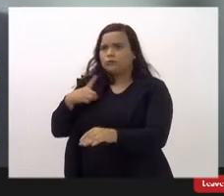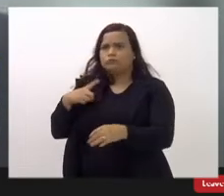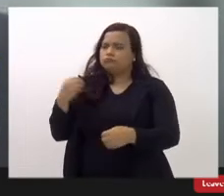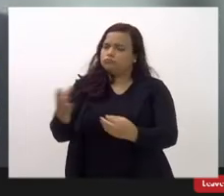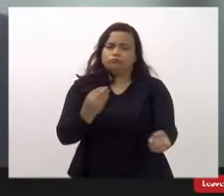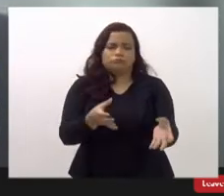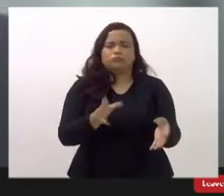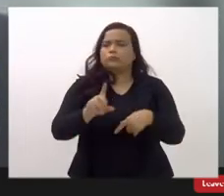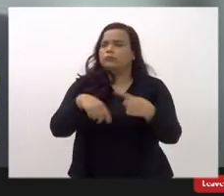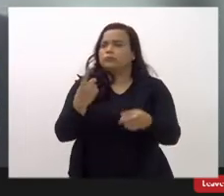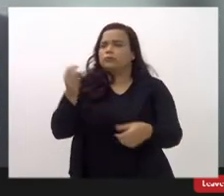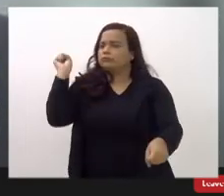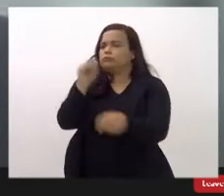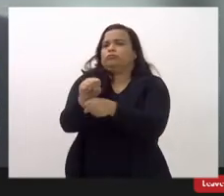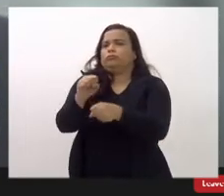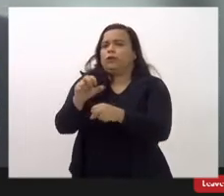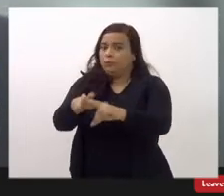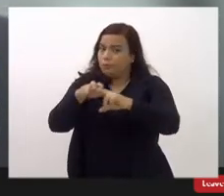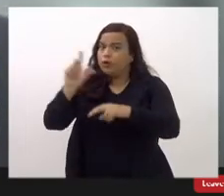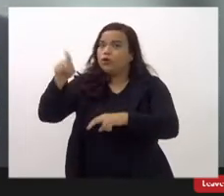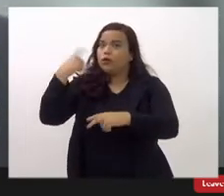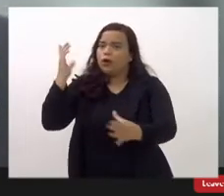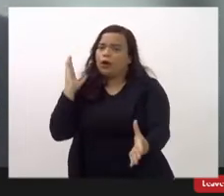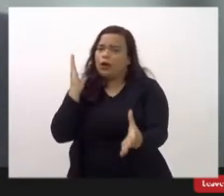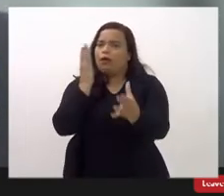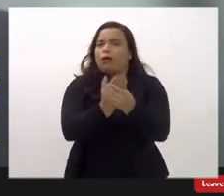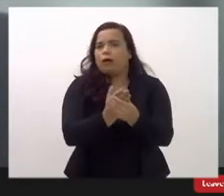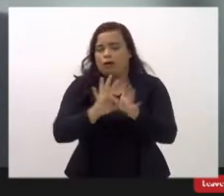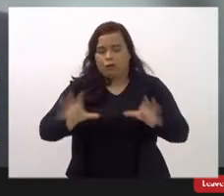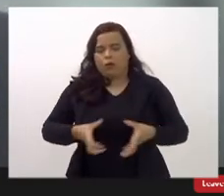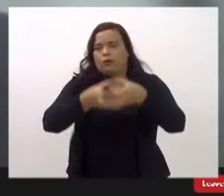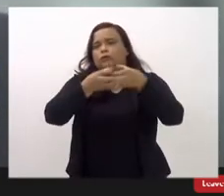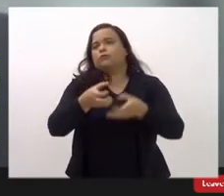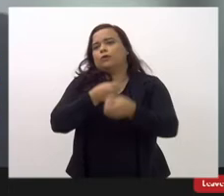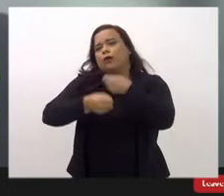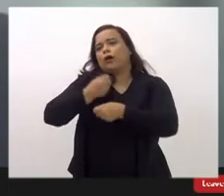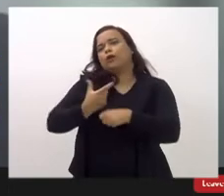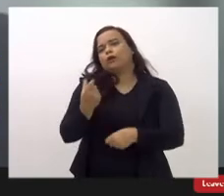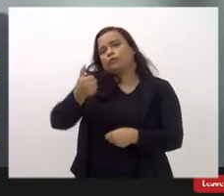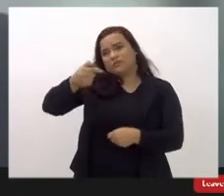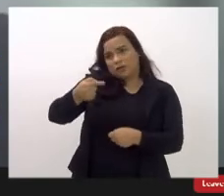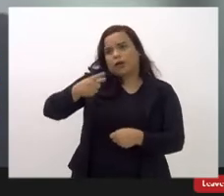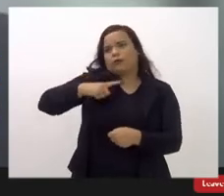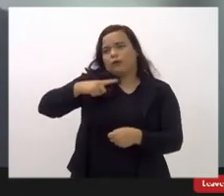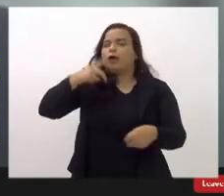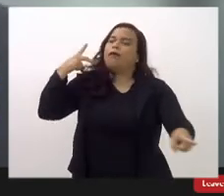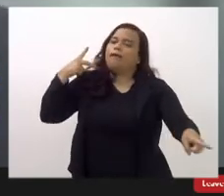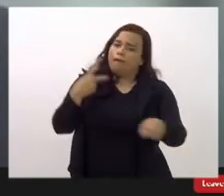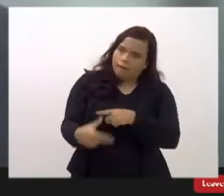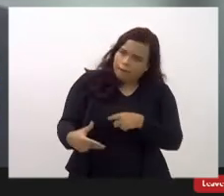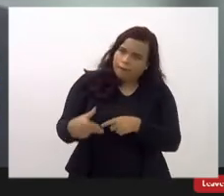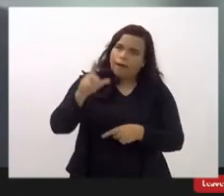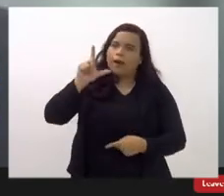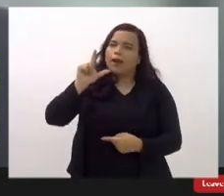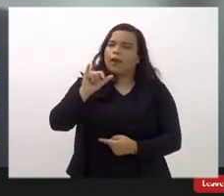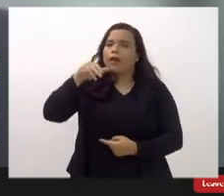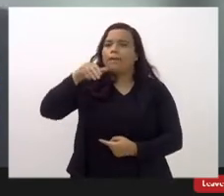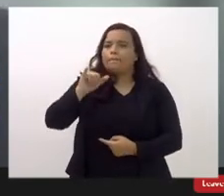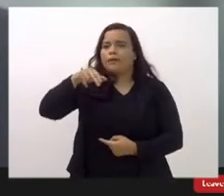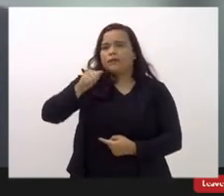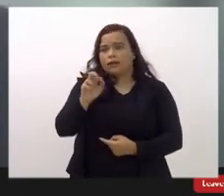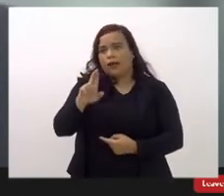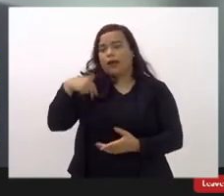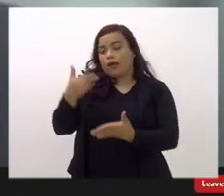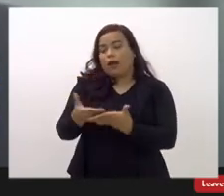vista disso, nós movemos uma ação coletiva em 2017, ganhamos uma medida liminar, que está em vigor